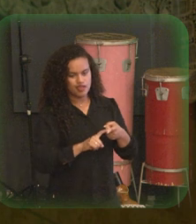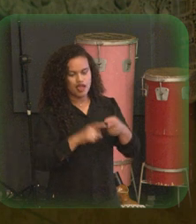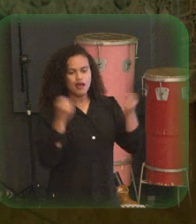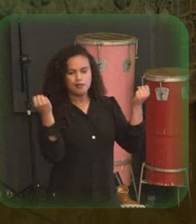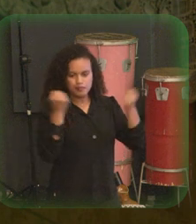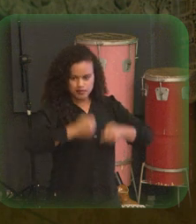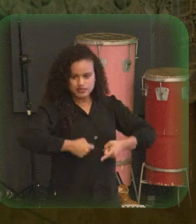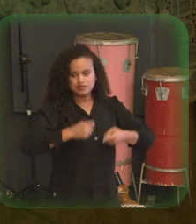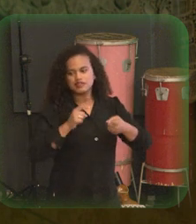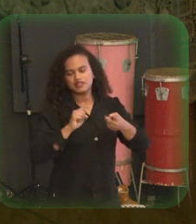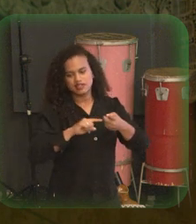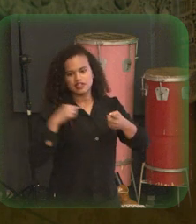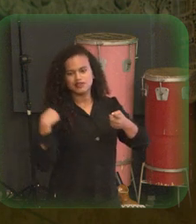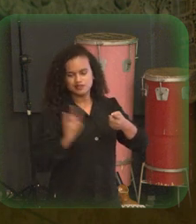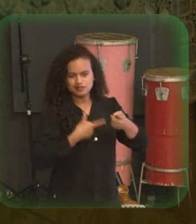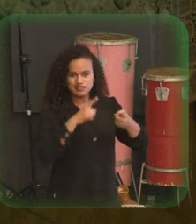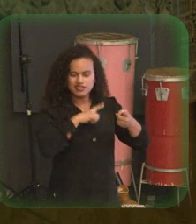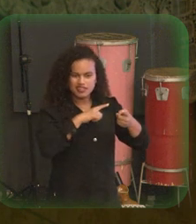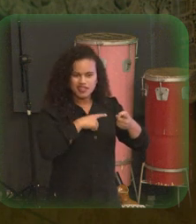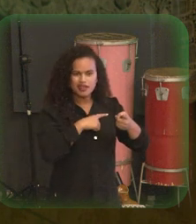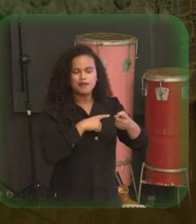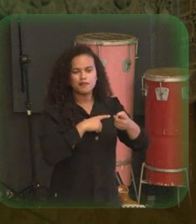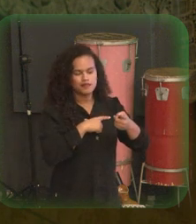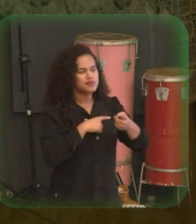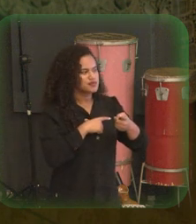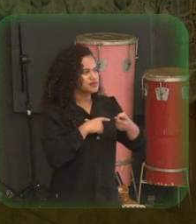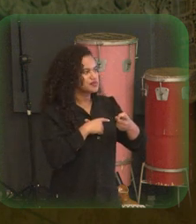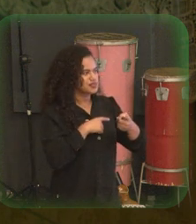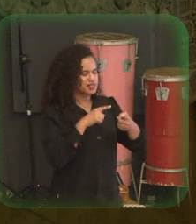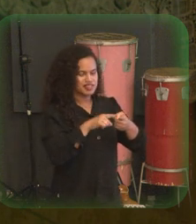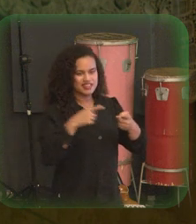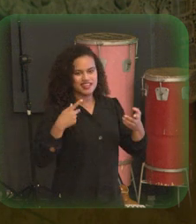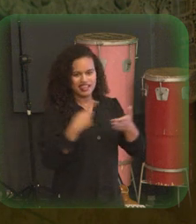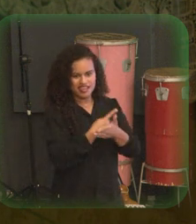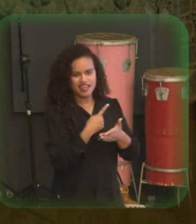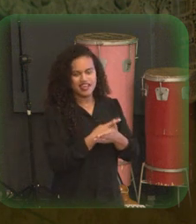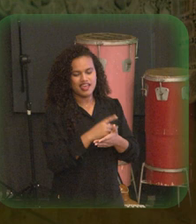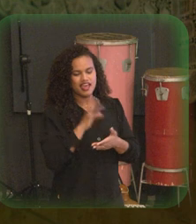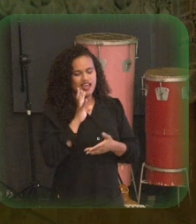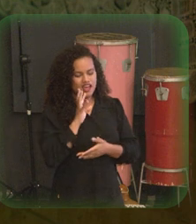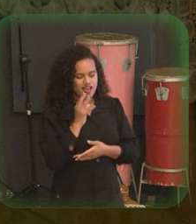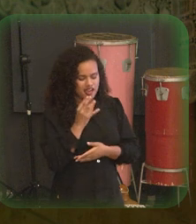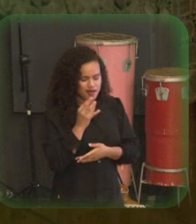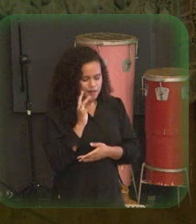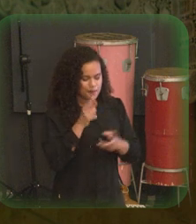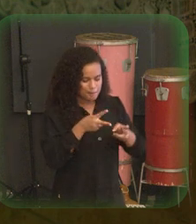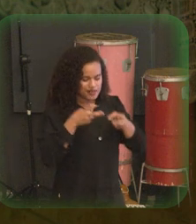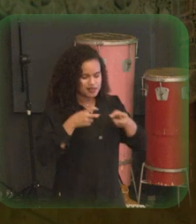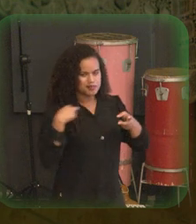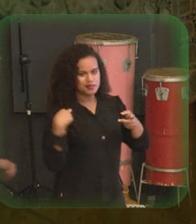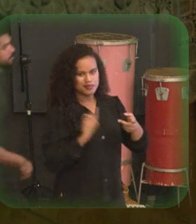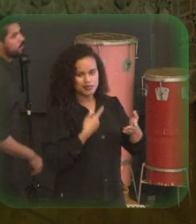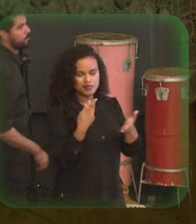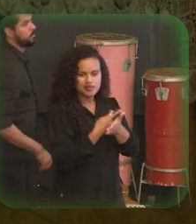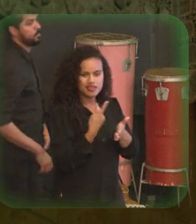que nós temos de, ao errar, reconhecer os nossos erros e juntos